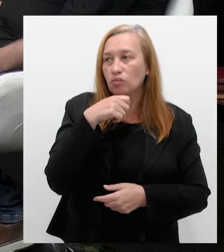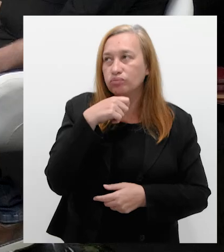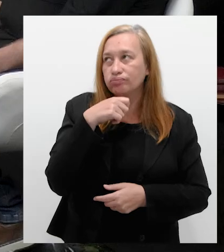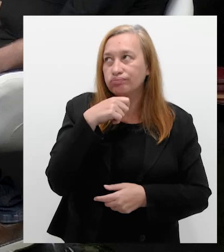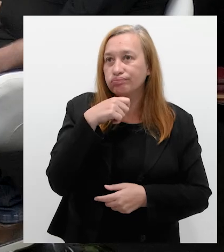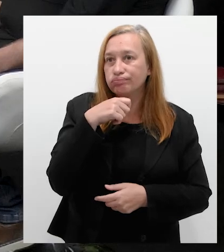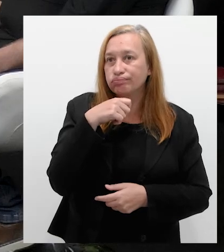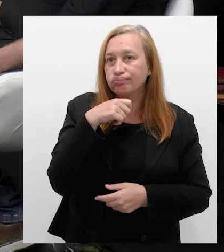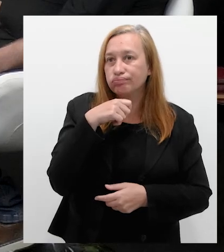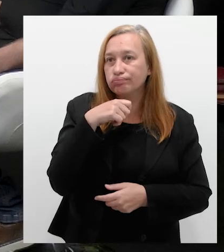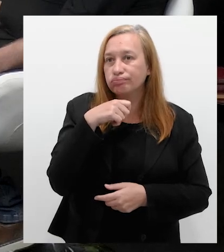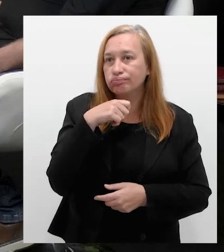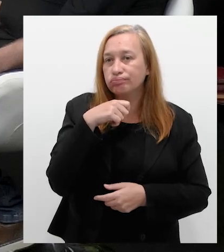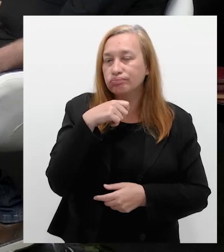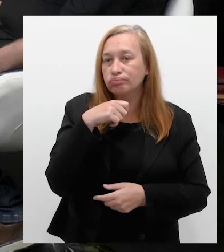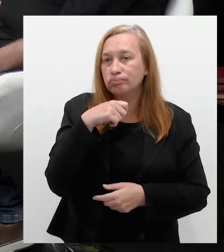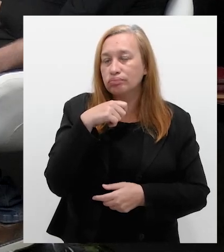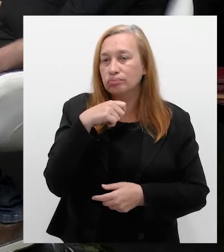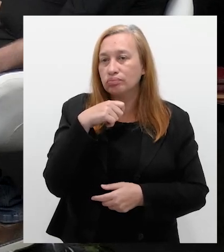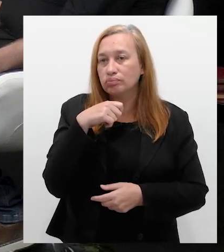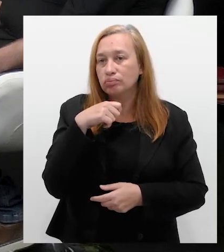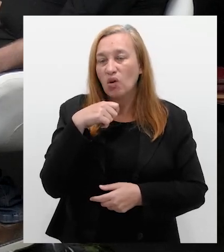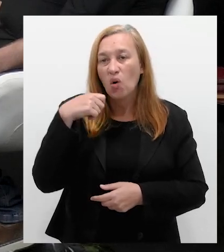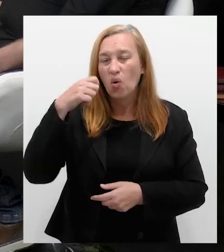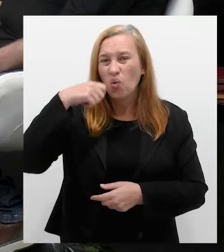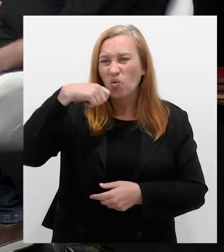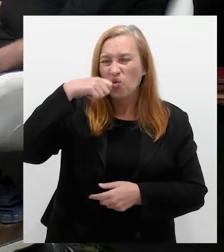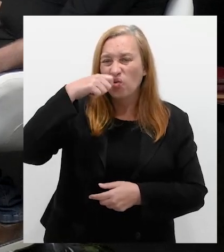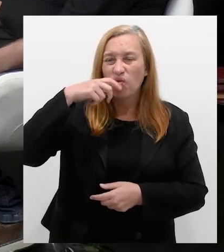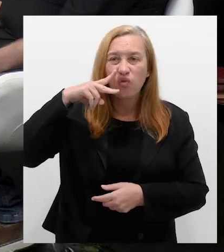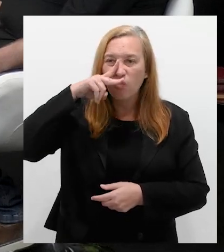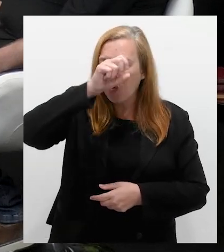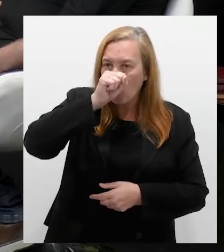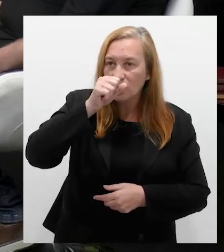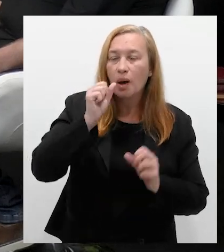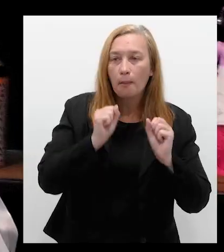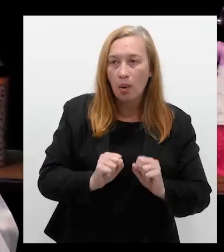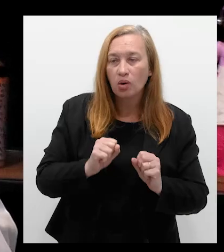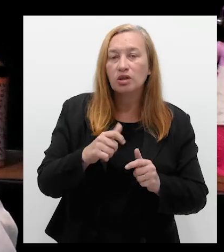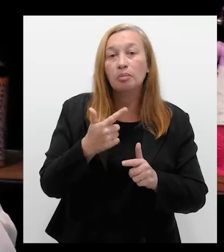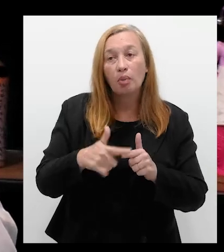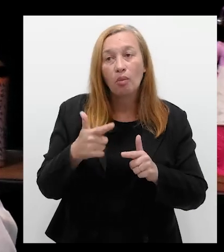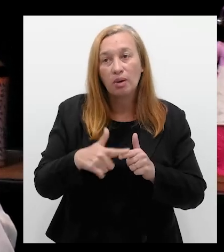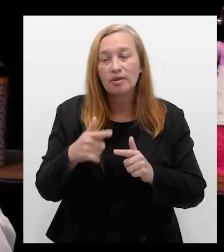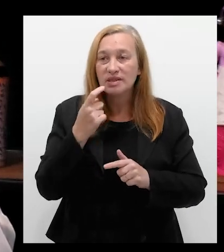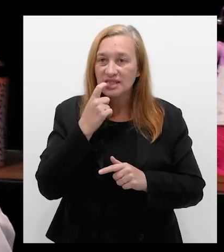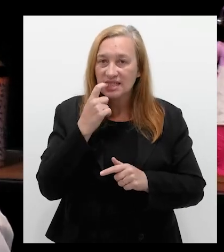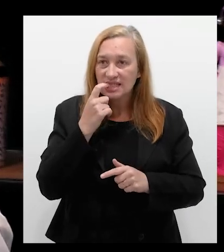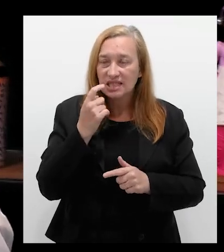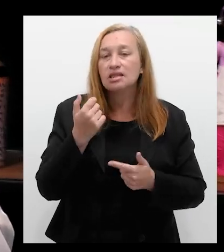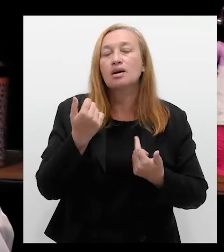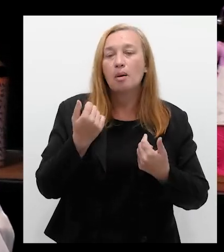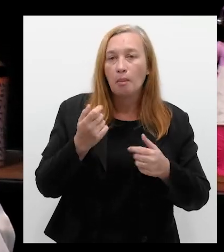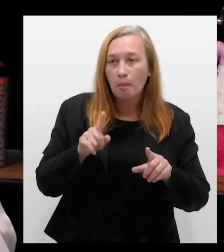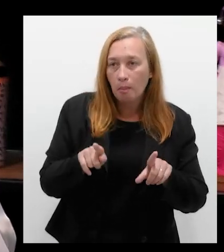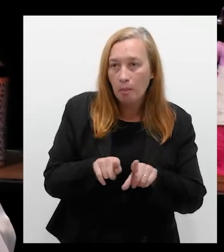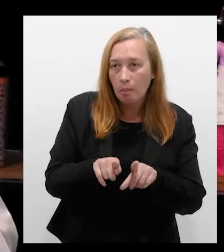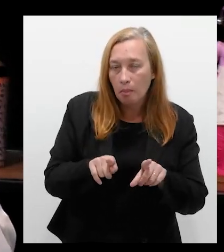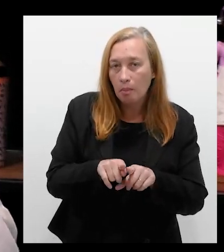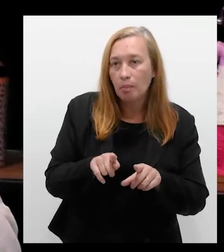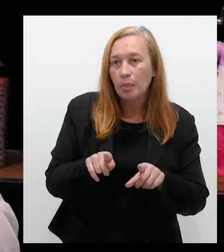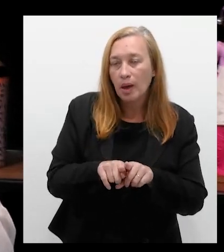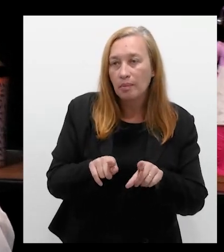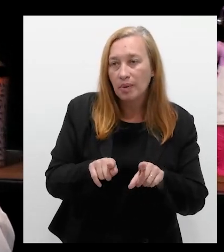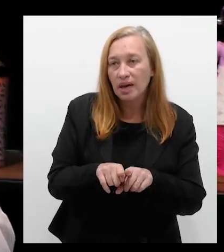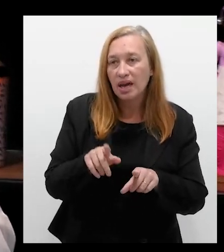você faça com uma atrição muito maior, com uma força muito maior, você pode provocar desgaste dentário, você pode provocar retração